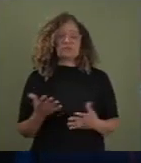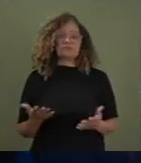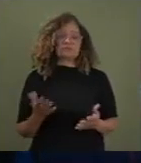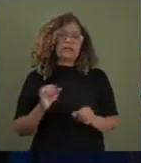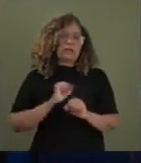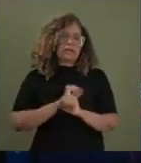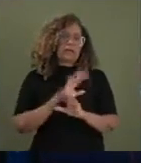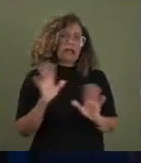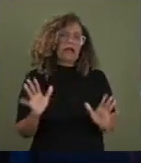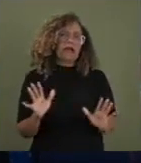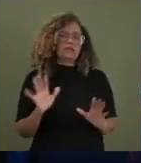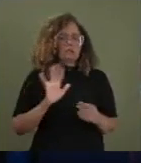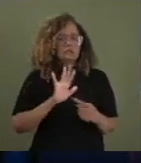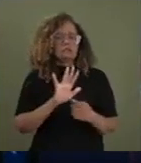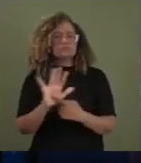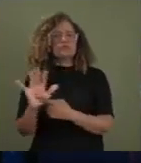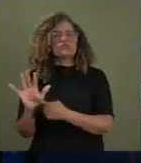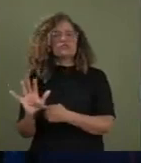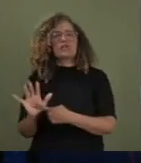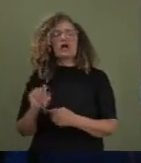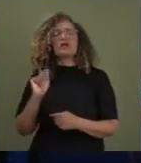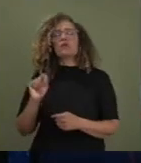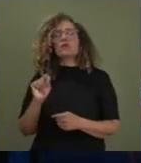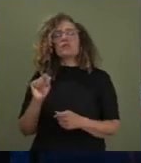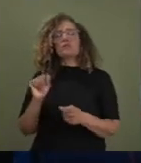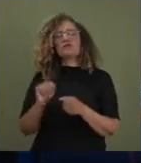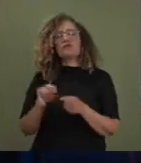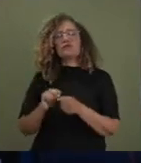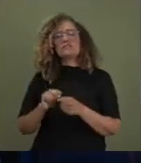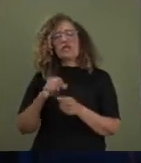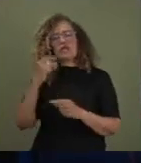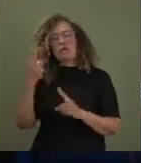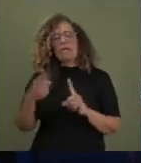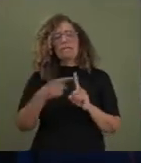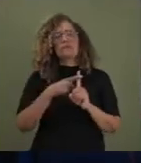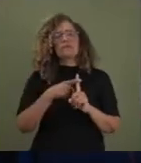apontaram o que estão fazendo de positivo para o Rio Grande do Sul.